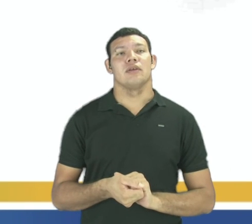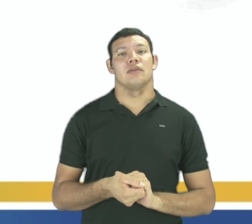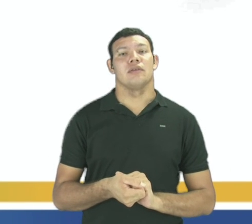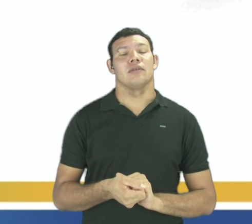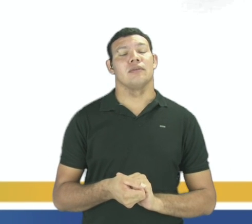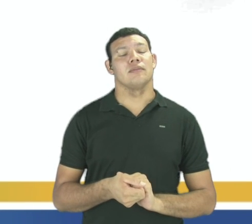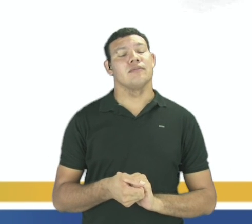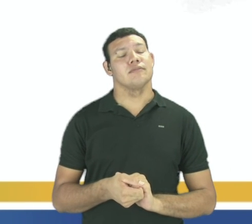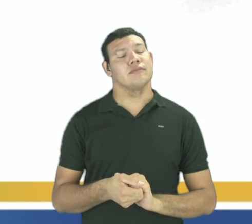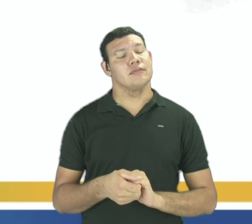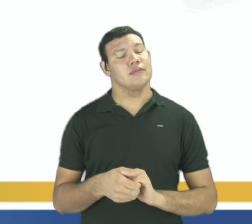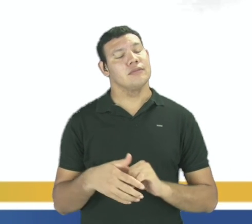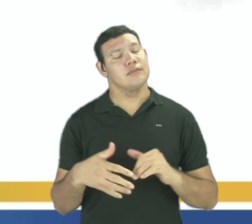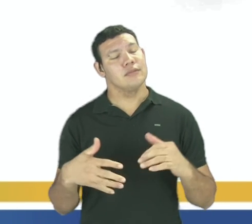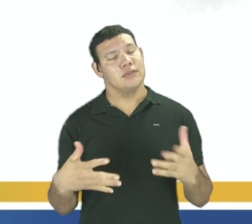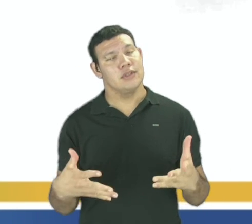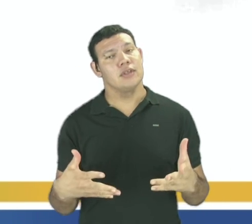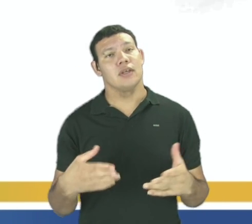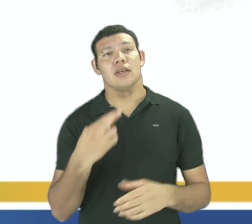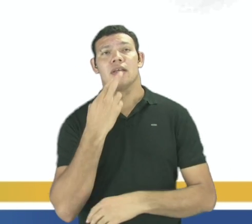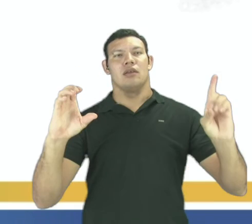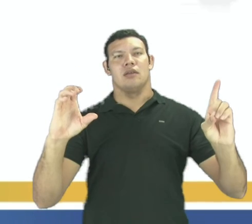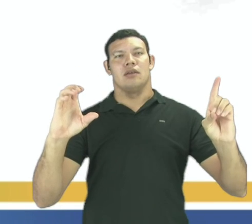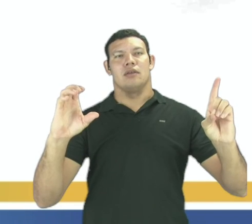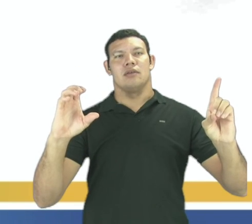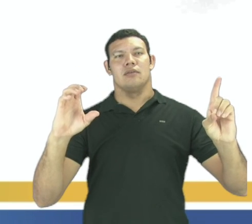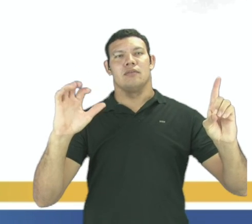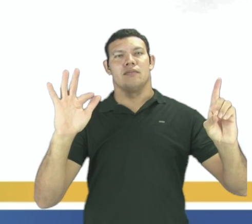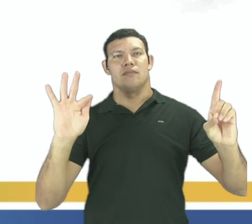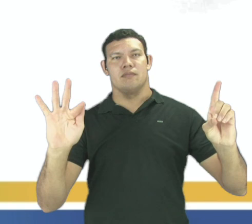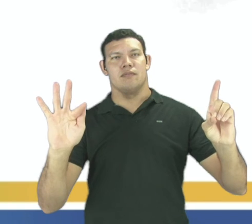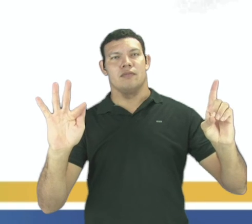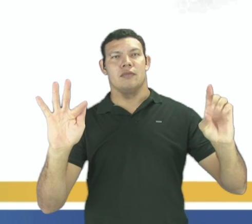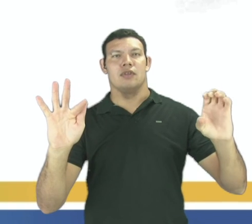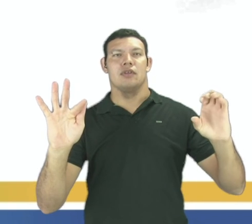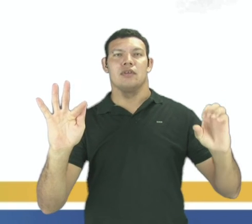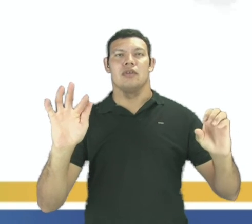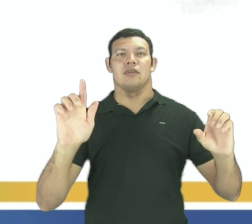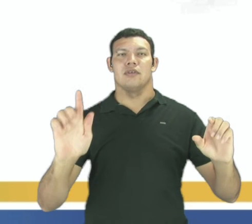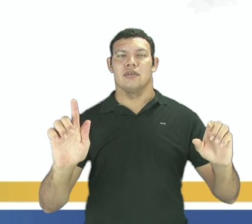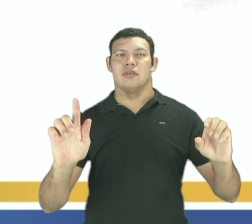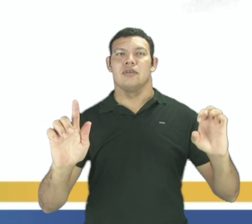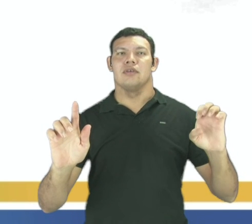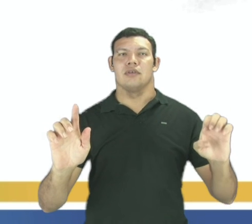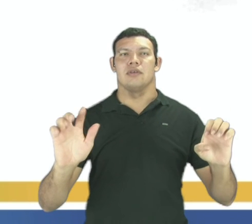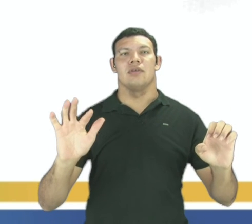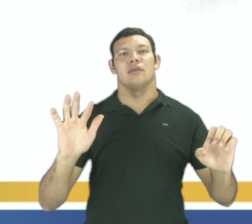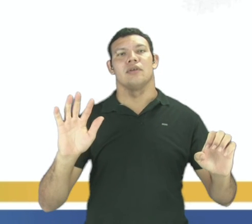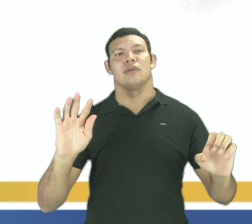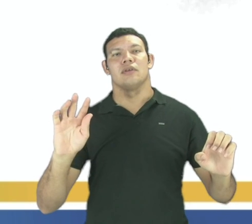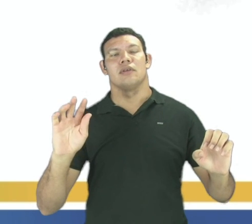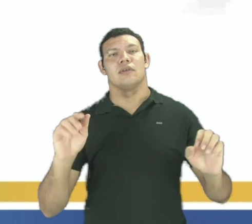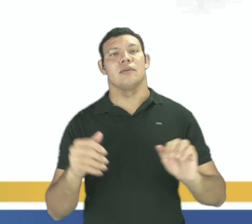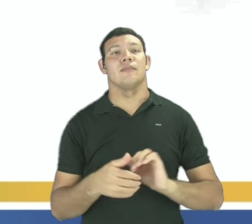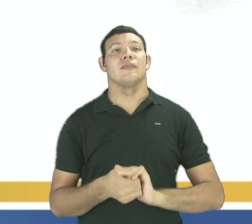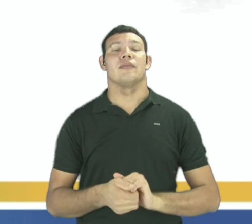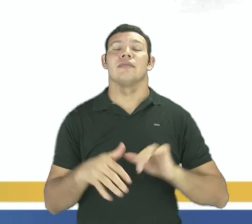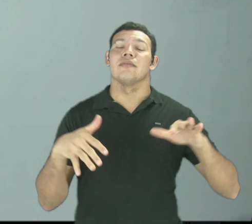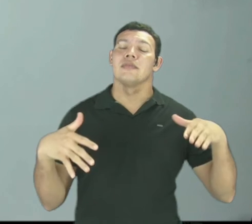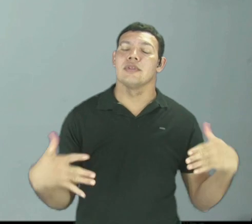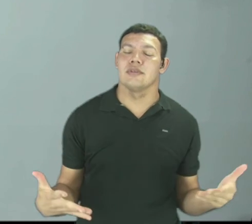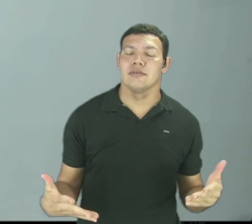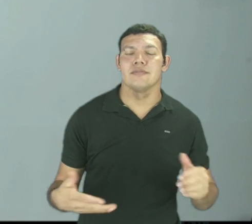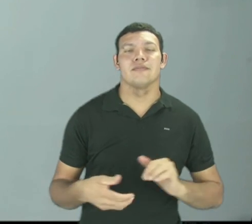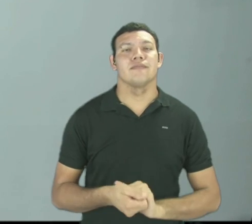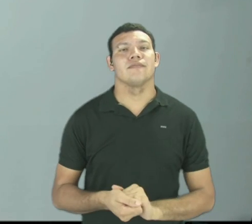nós vamos seguir aqui e a resposta é... Pronto. Então é isso.